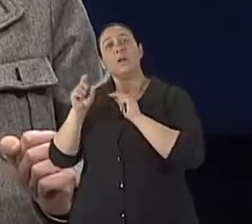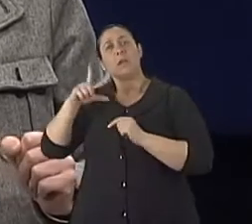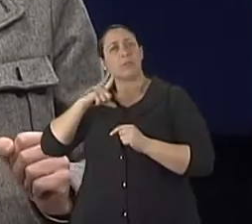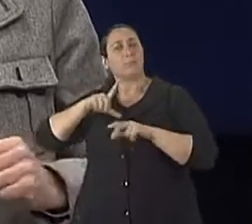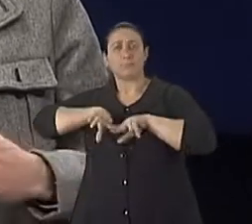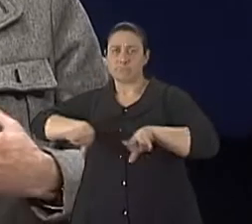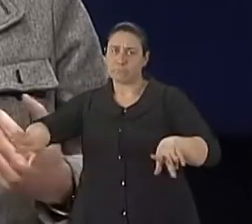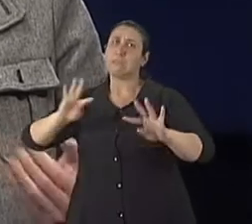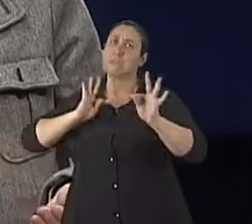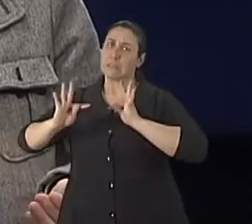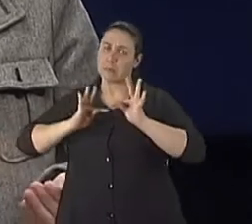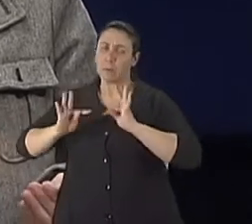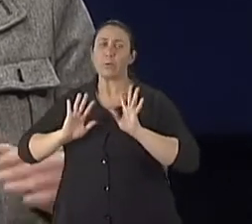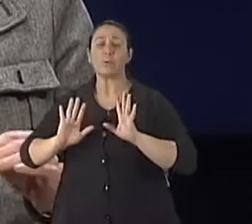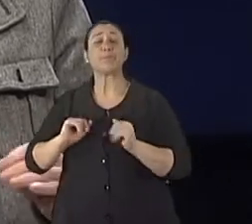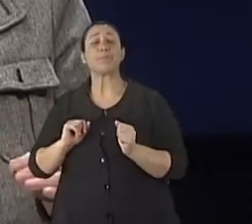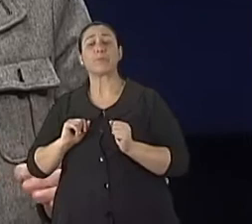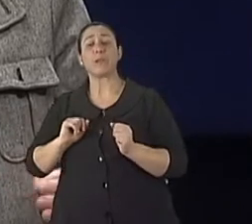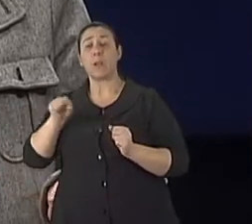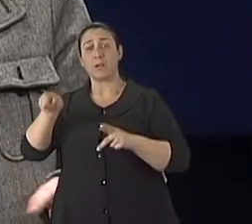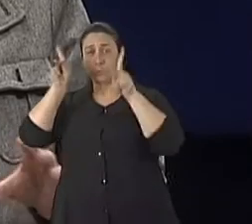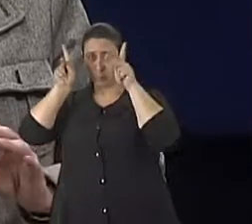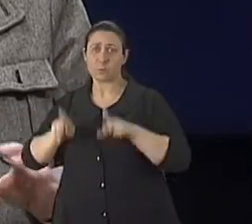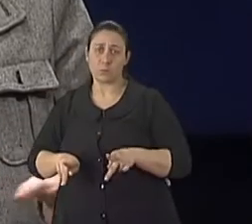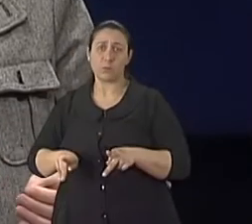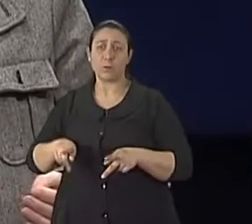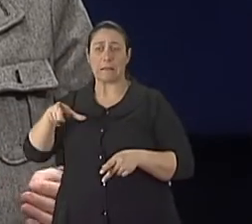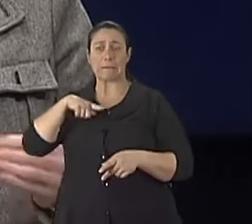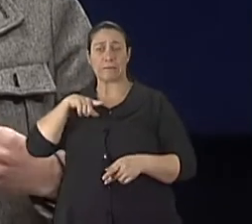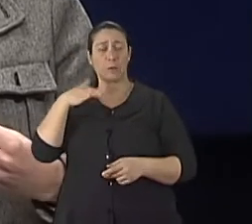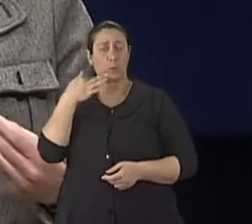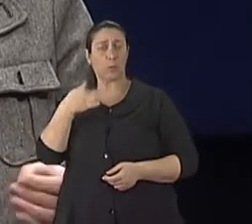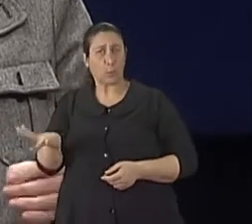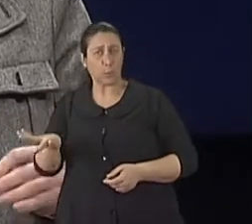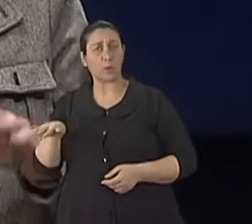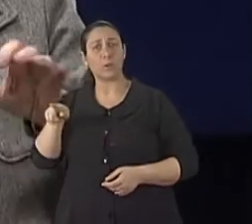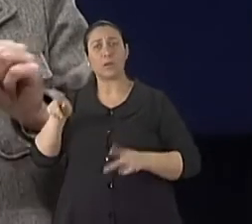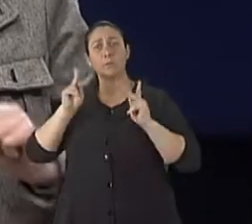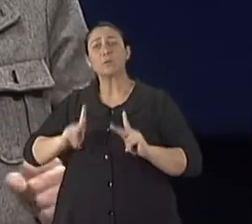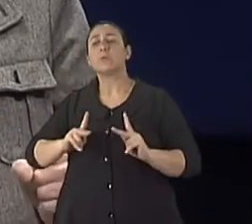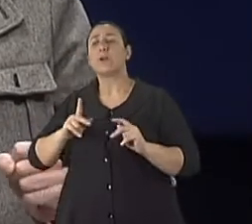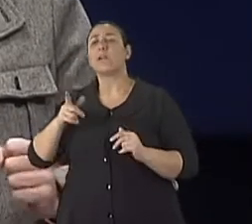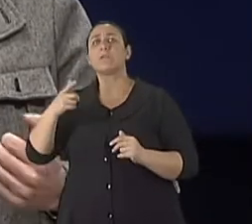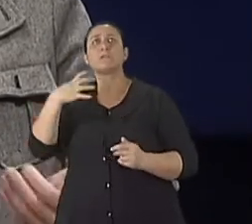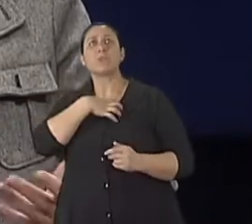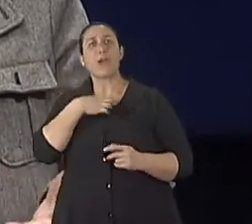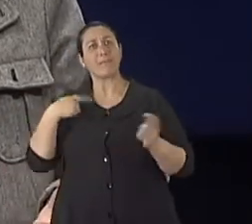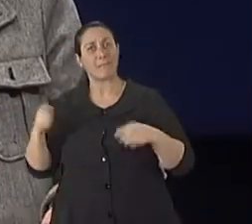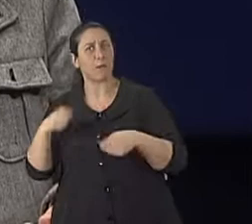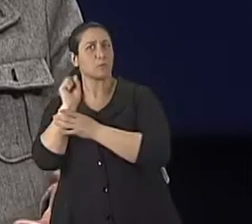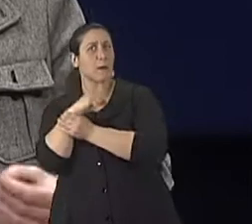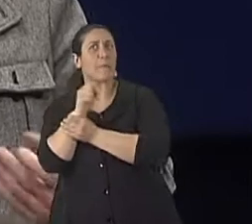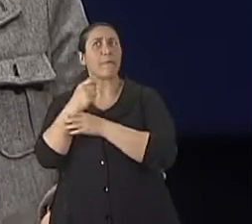tratamento você dá condição para o paciente você tira a dor dele porque você mandava a gente não vai fazer fisioterapia muitas vezes ele